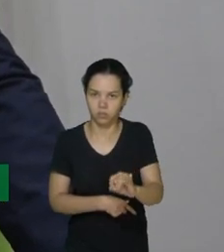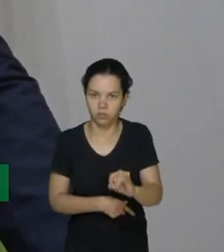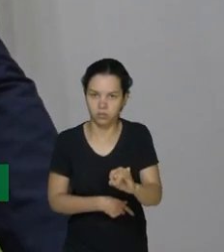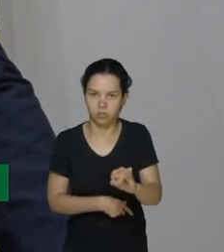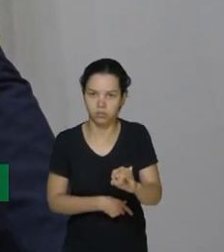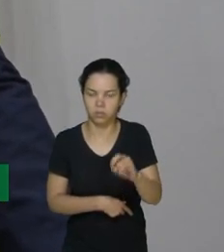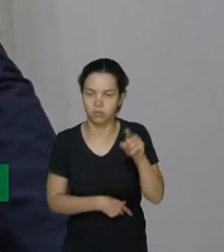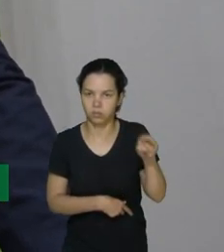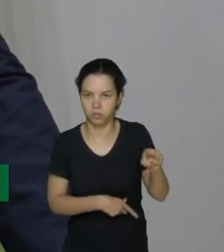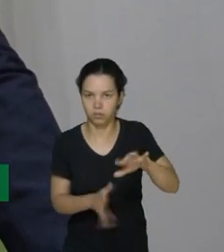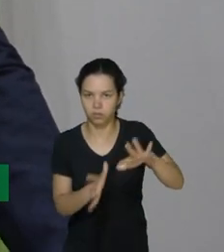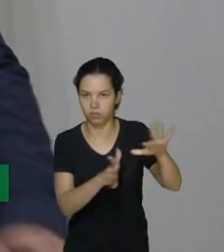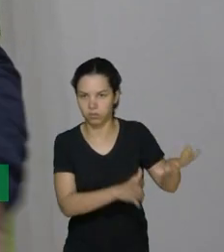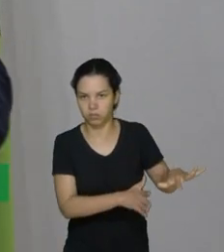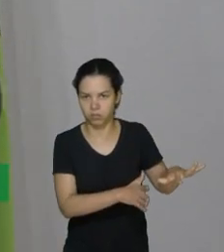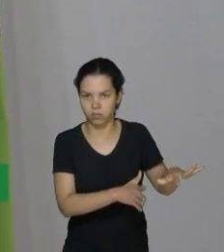estariam.